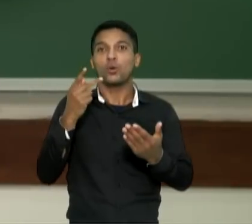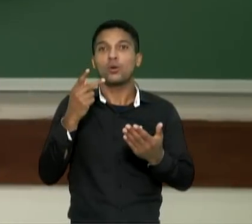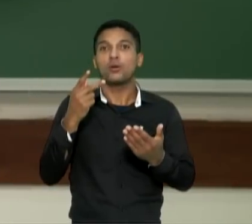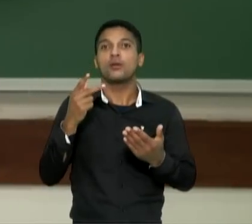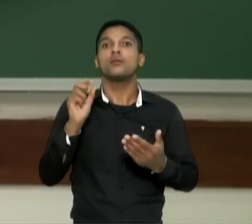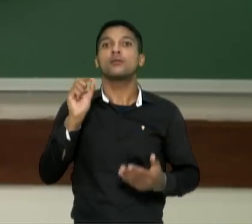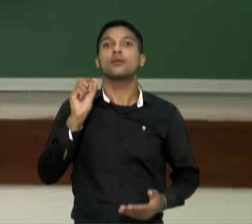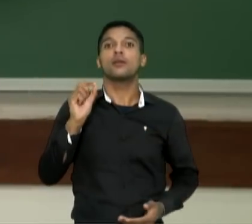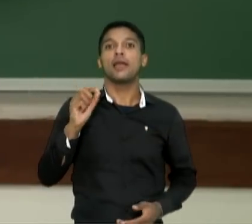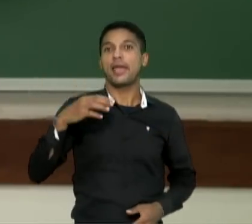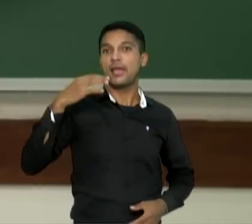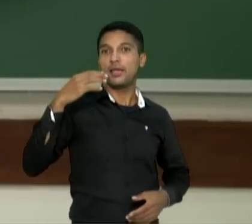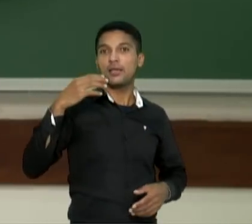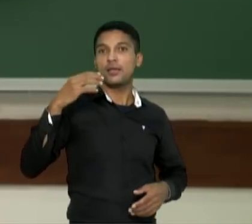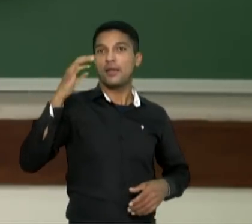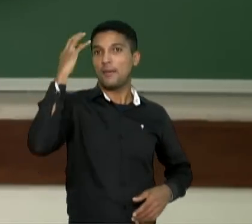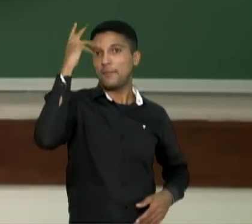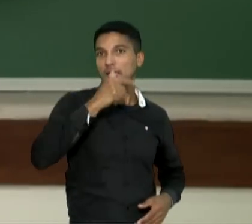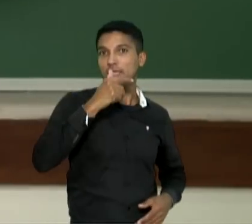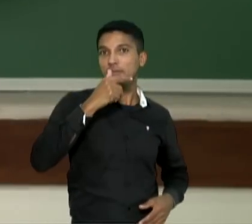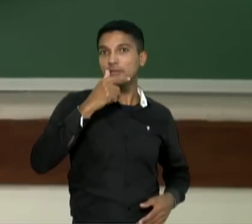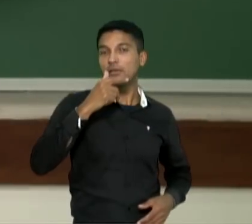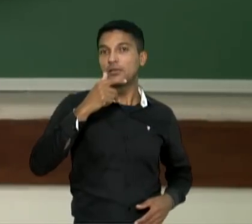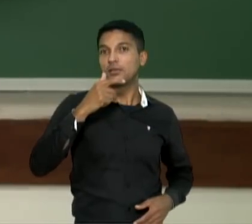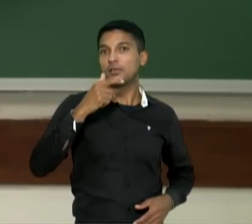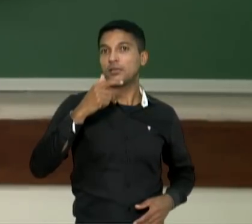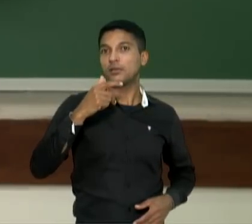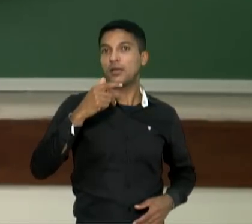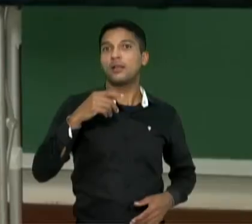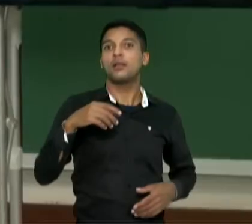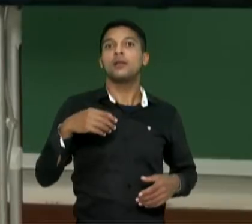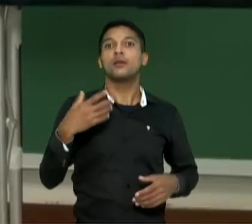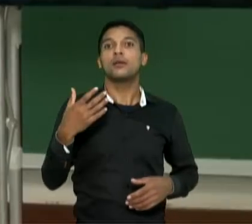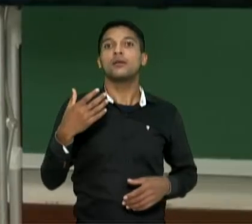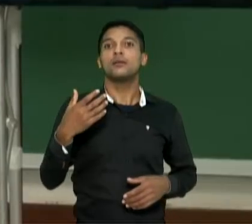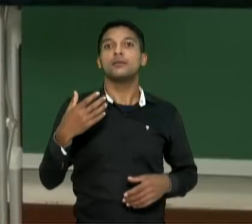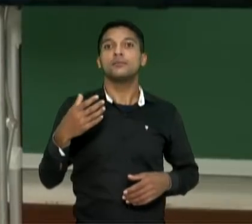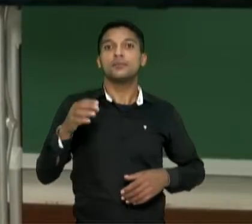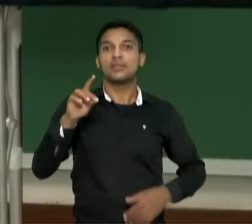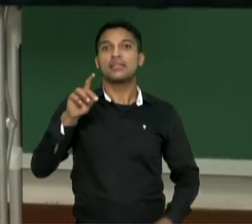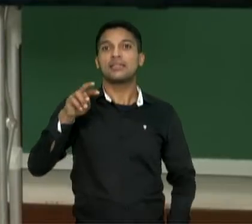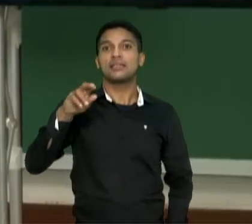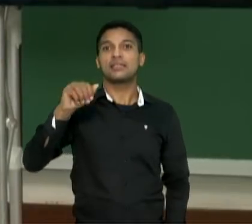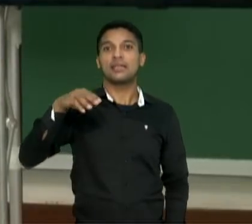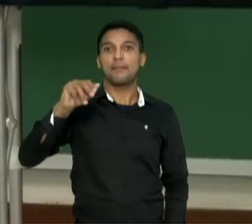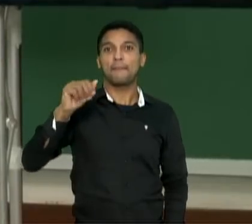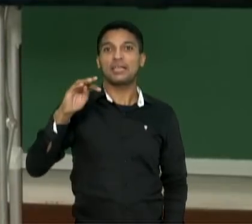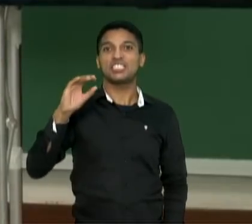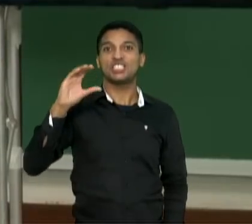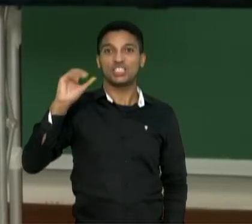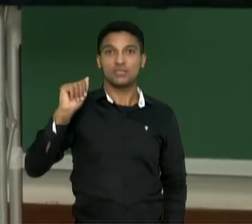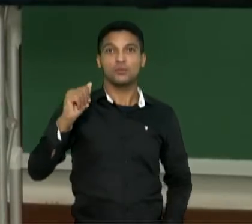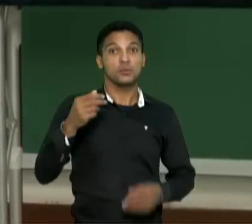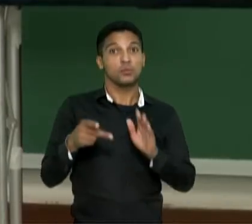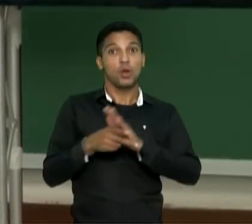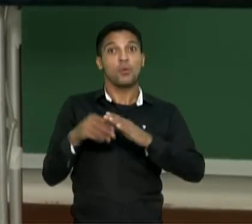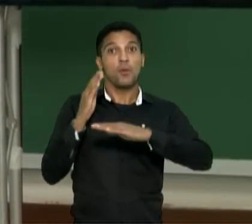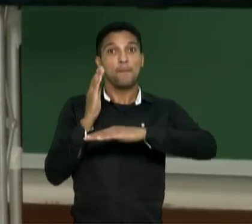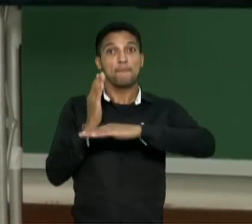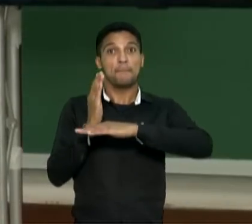inanimada. Uma beleza mais dramaticamente tensa, que seria essa do Barroco. Continuando.